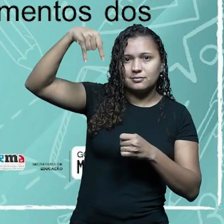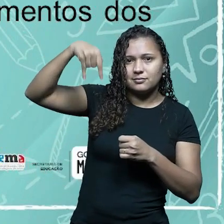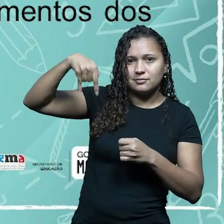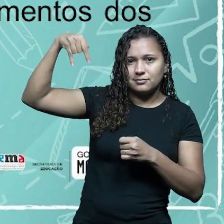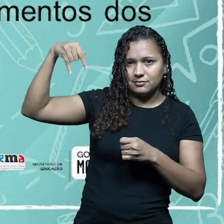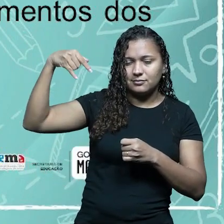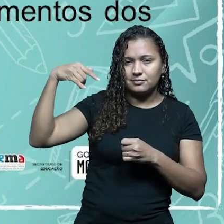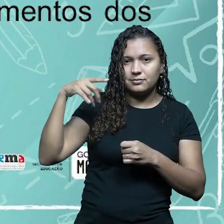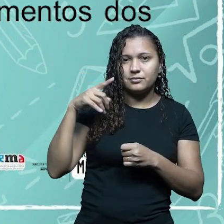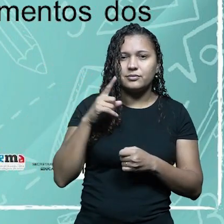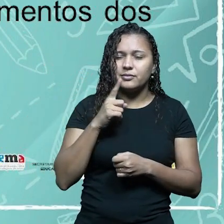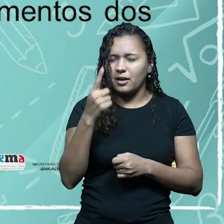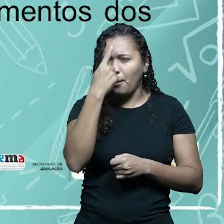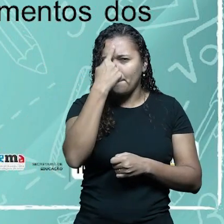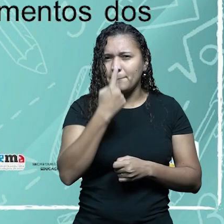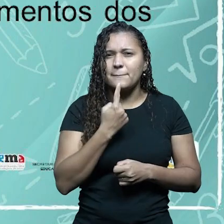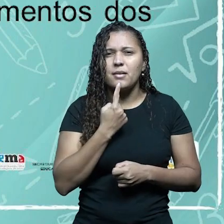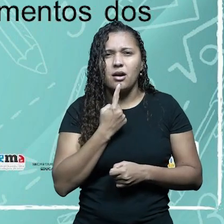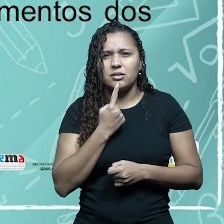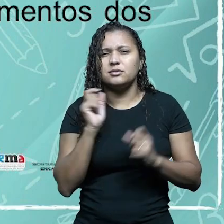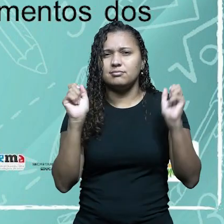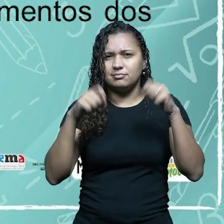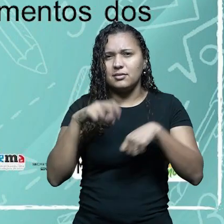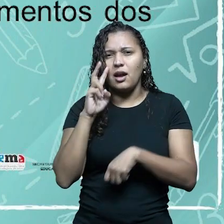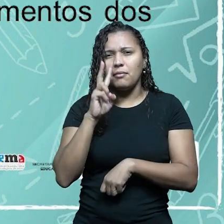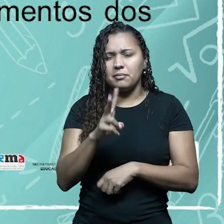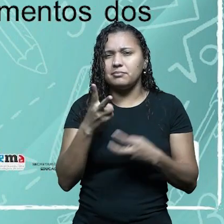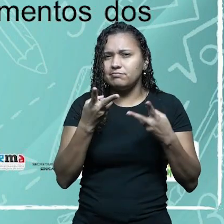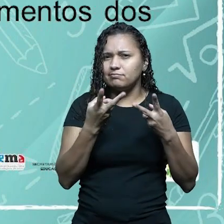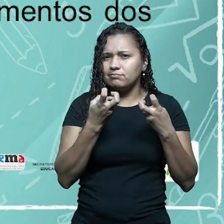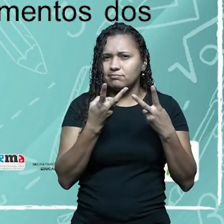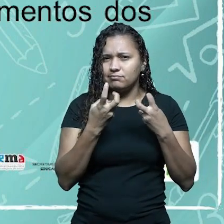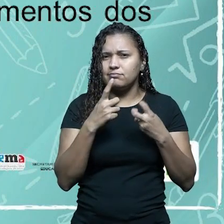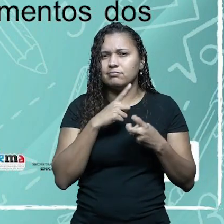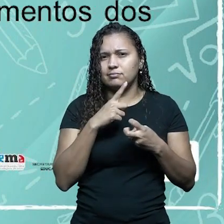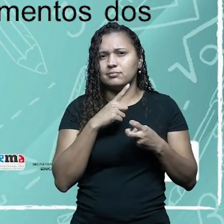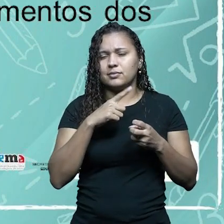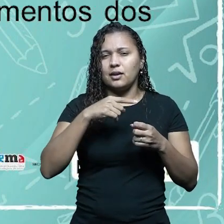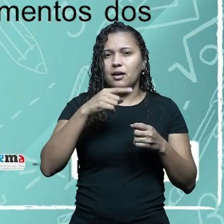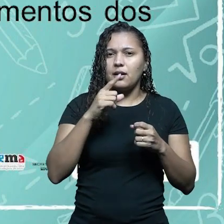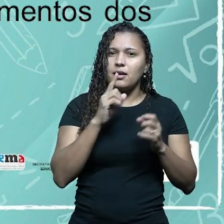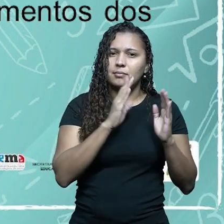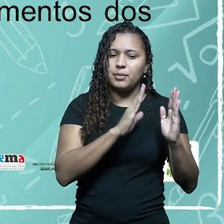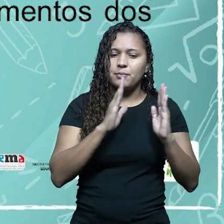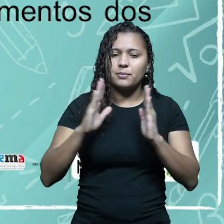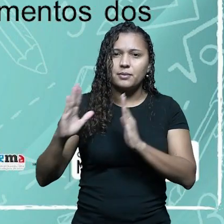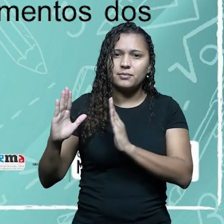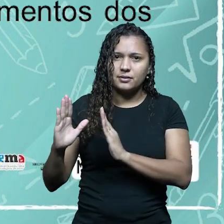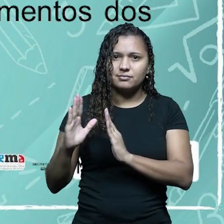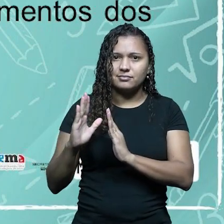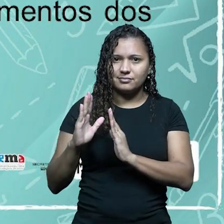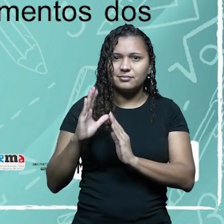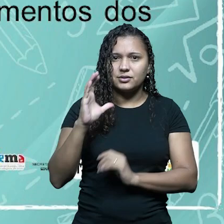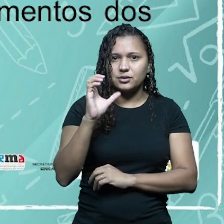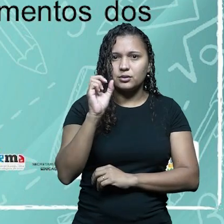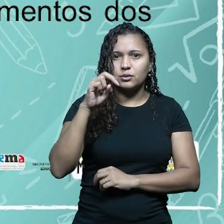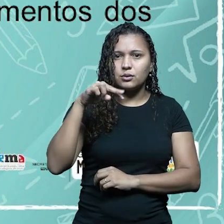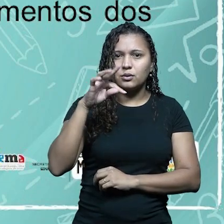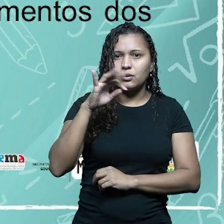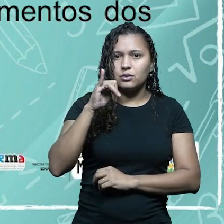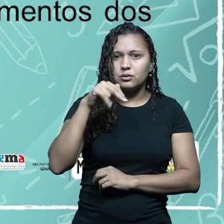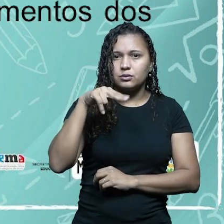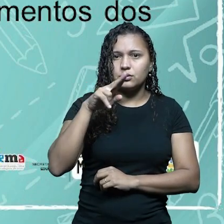vértice, até o final. Então aqui na figura, você pode ver que ele vai fazer essa cotagem